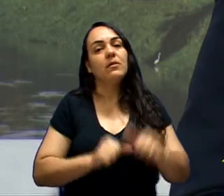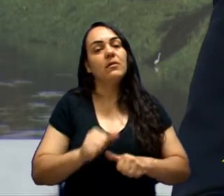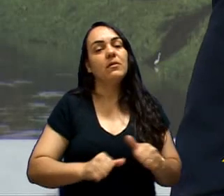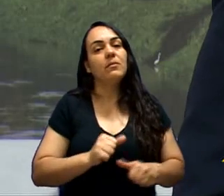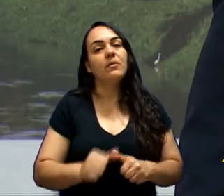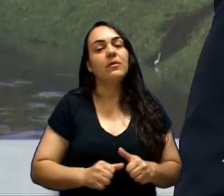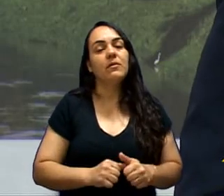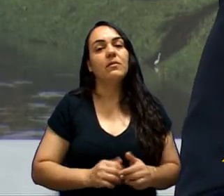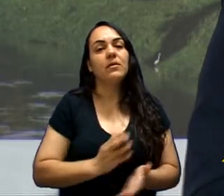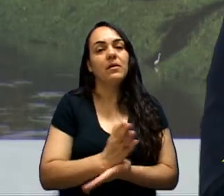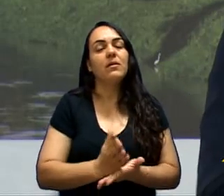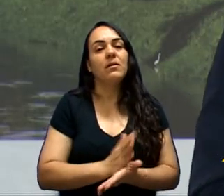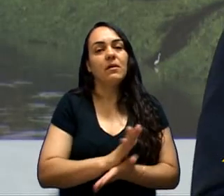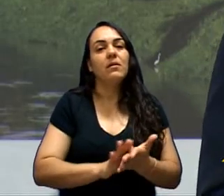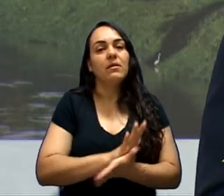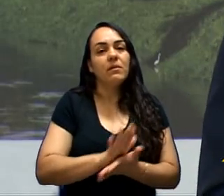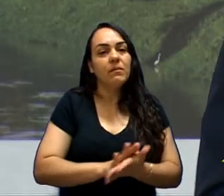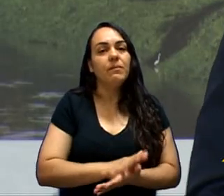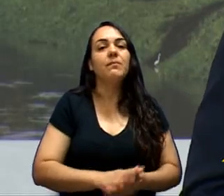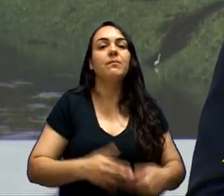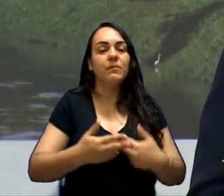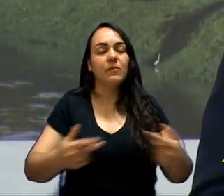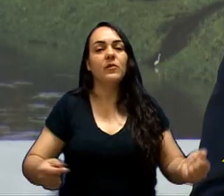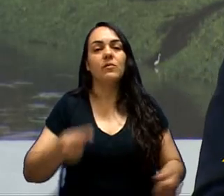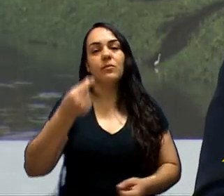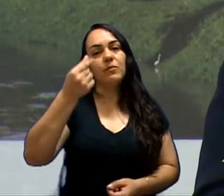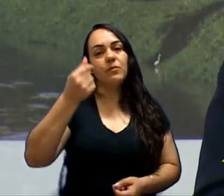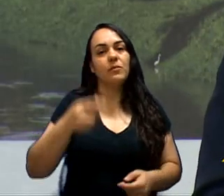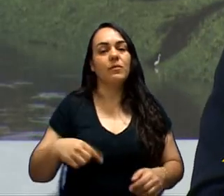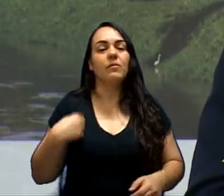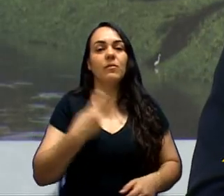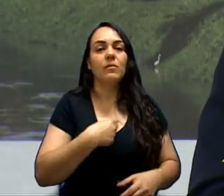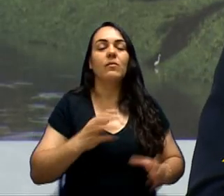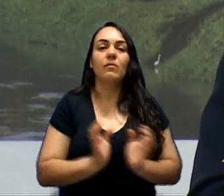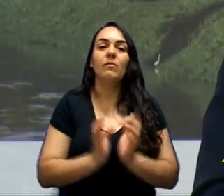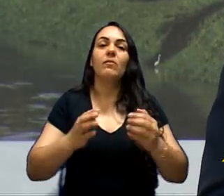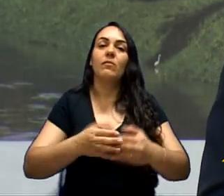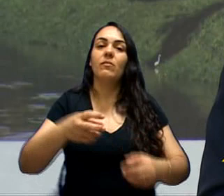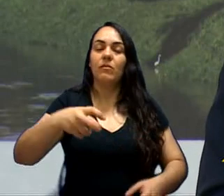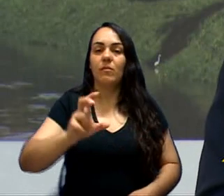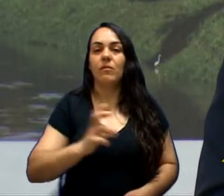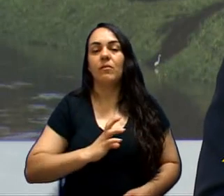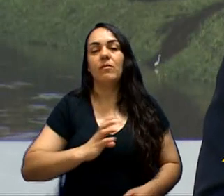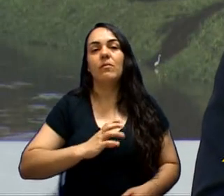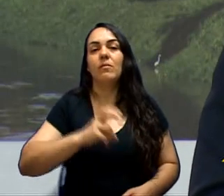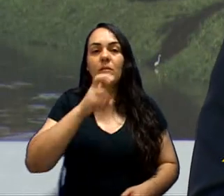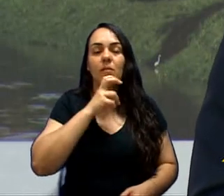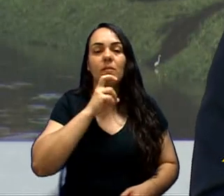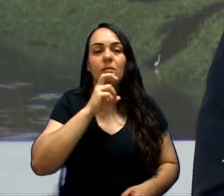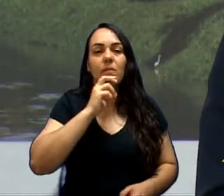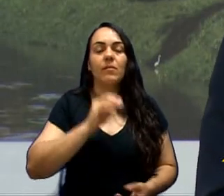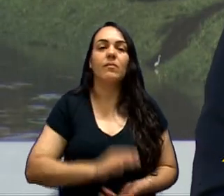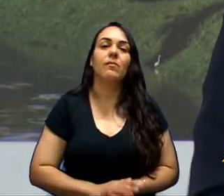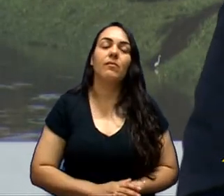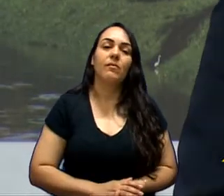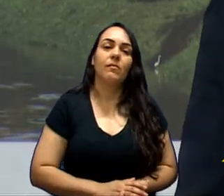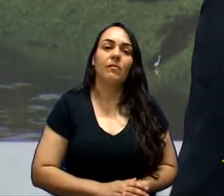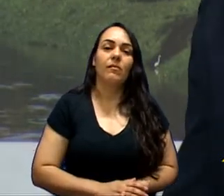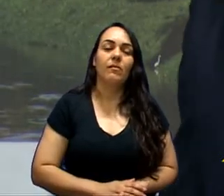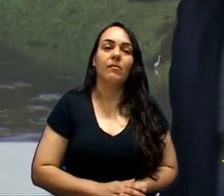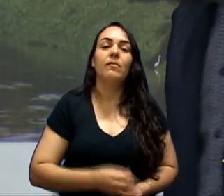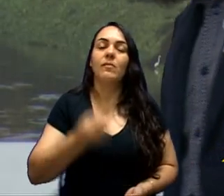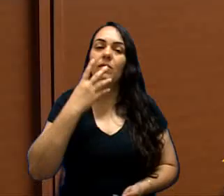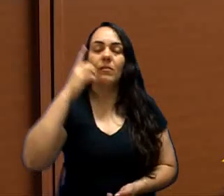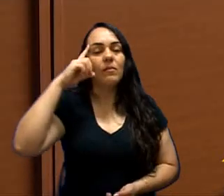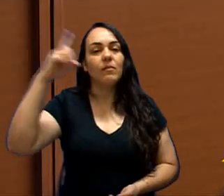uma coxa de retalhos ao nosso orçamento. Presidente, o doutor Hélio quer usar a palavra? Bom